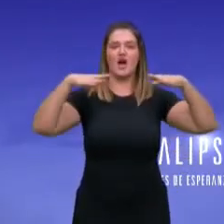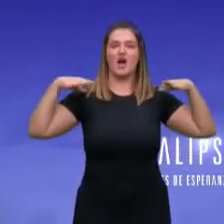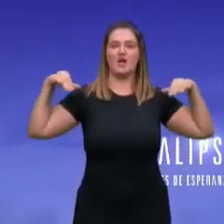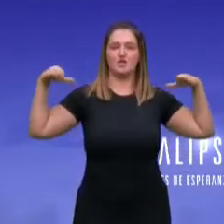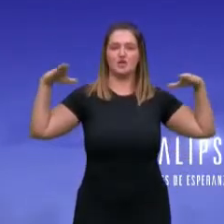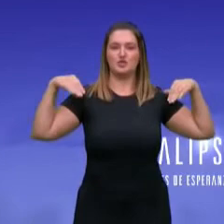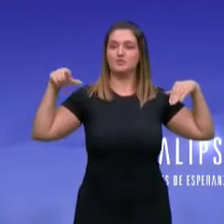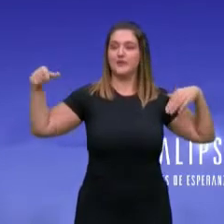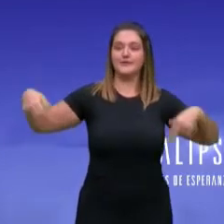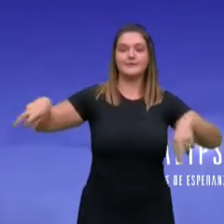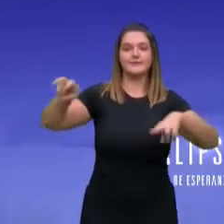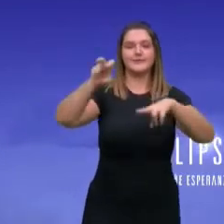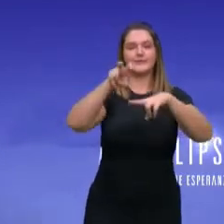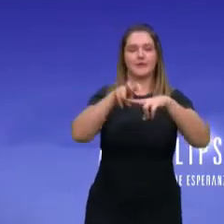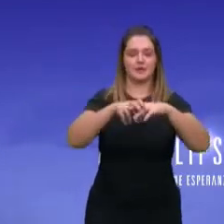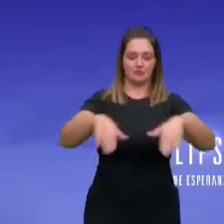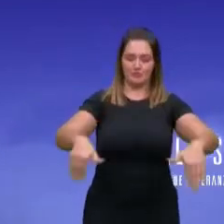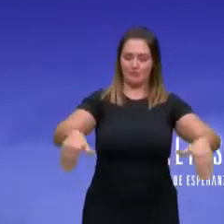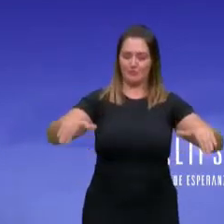assentará no trono da sua glória.